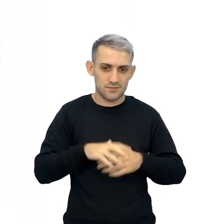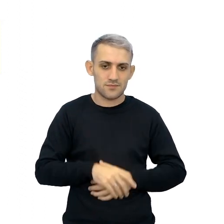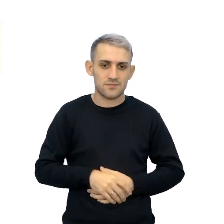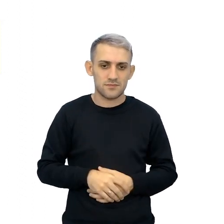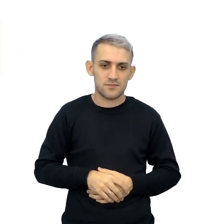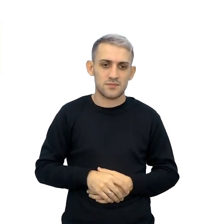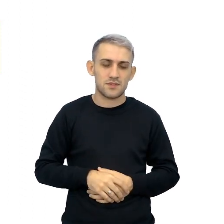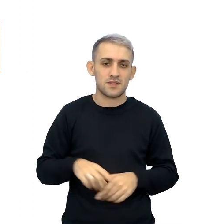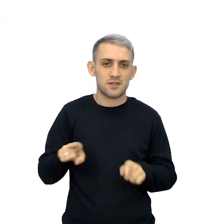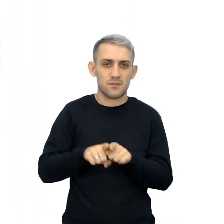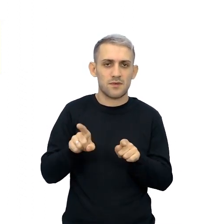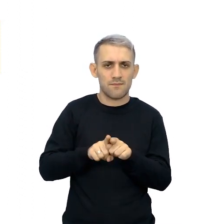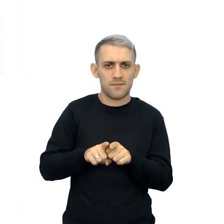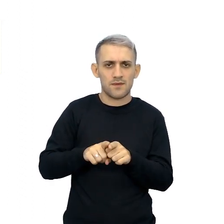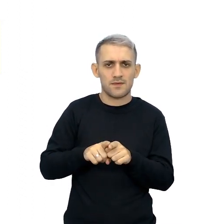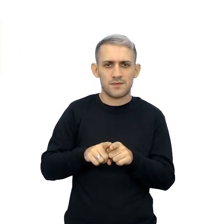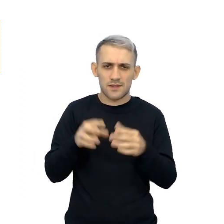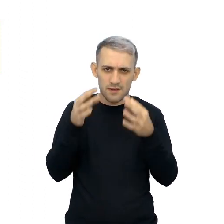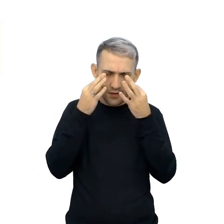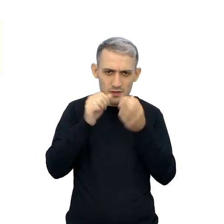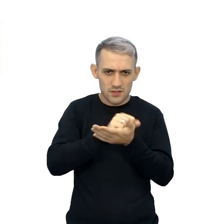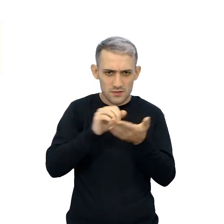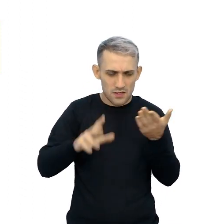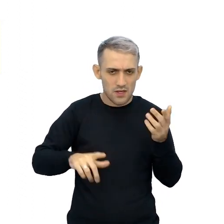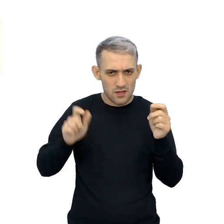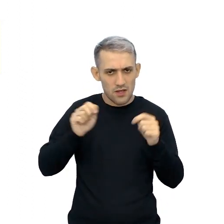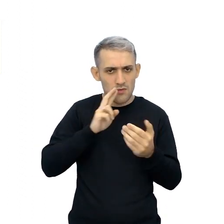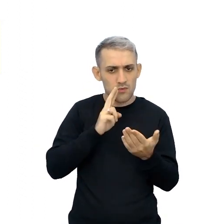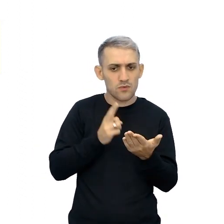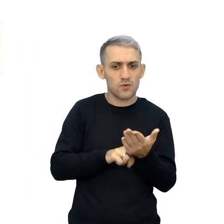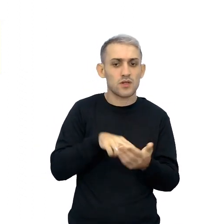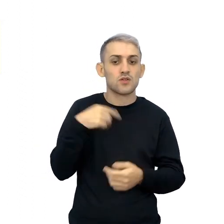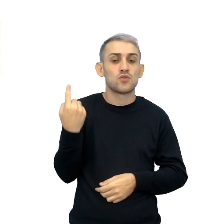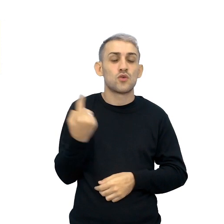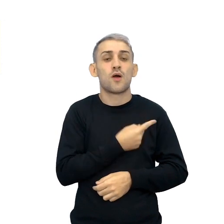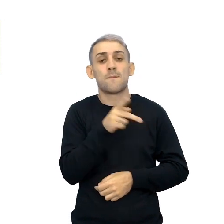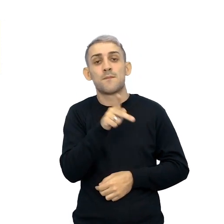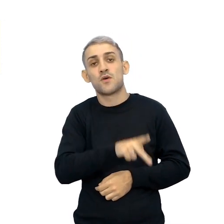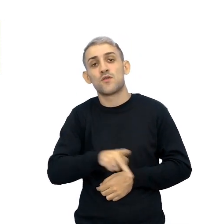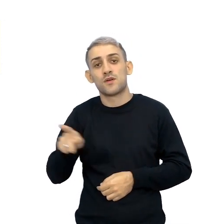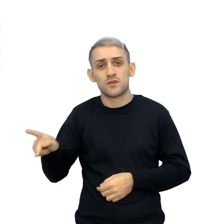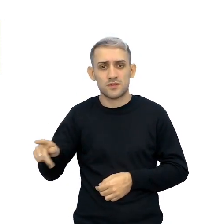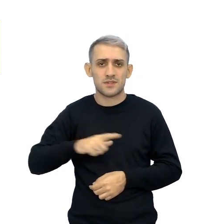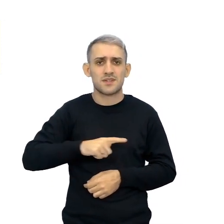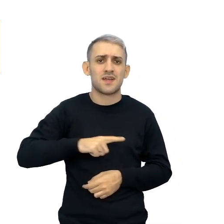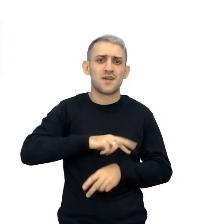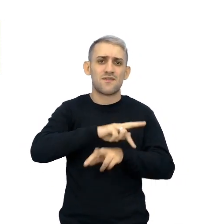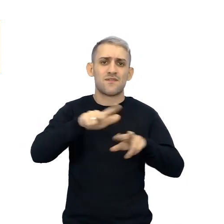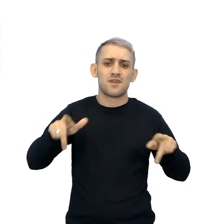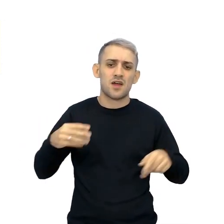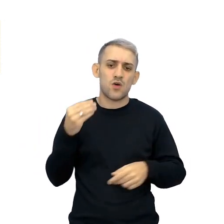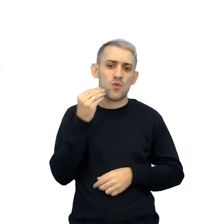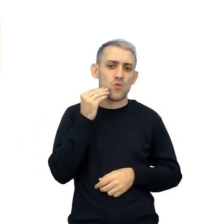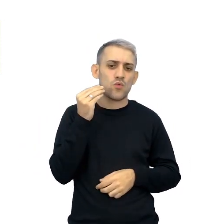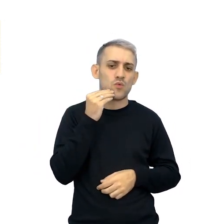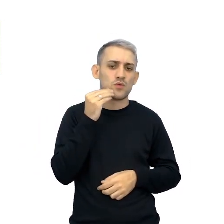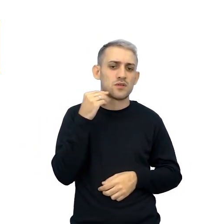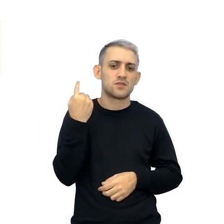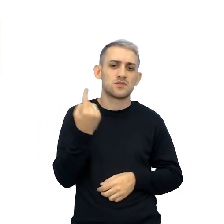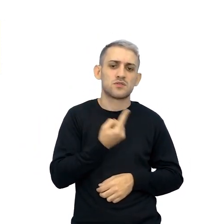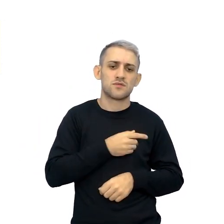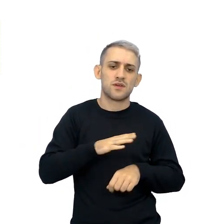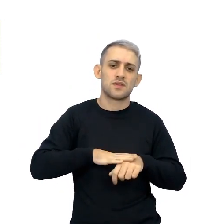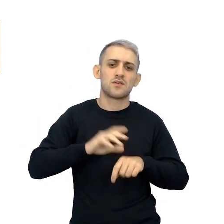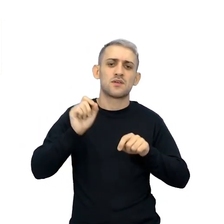dentro da atividade para responder. E nós, como professores, né, a gente tem várias oportunidades de estar favorecendo,